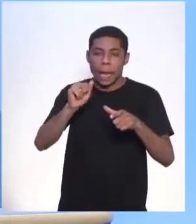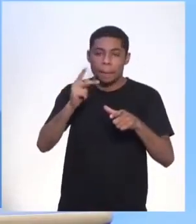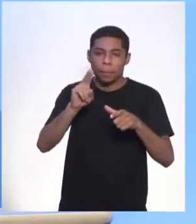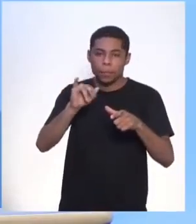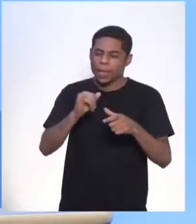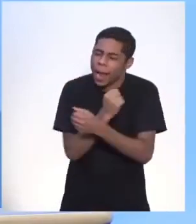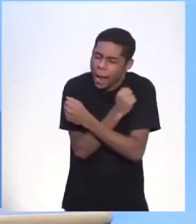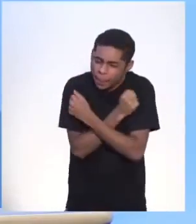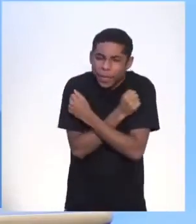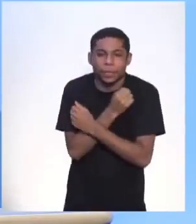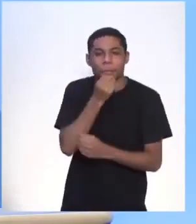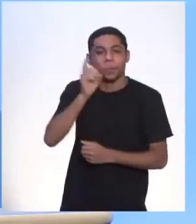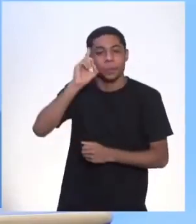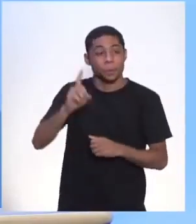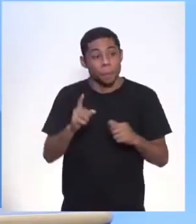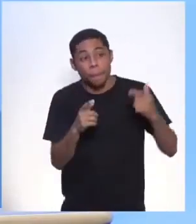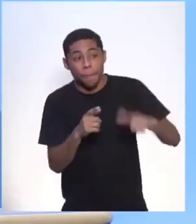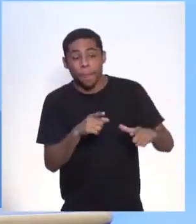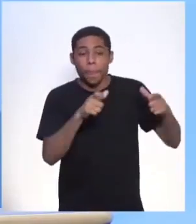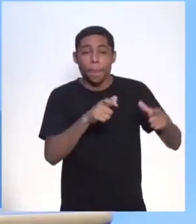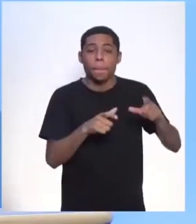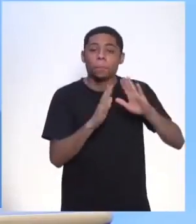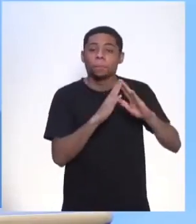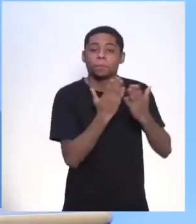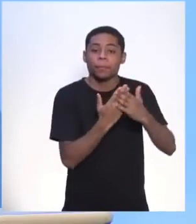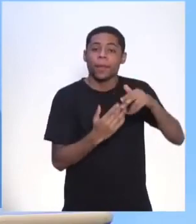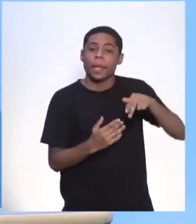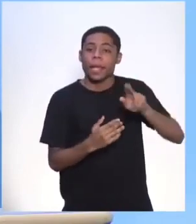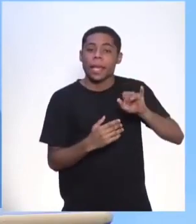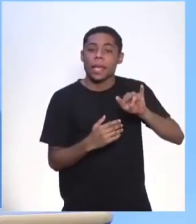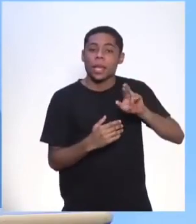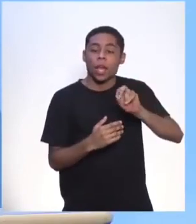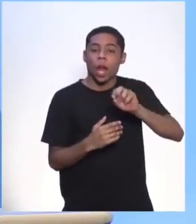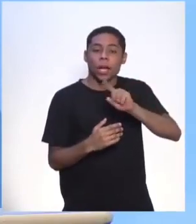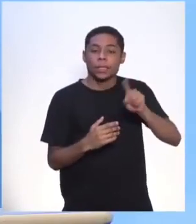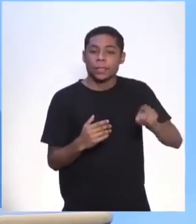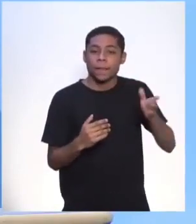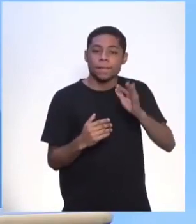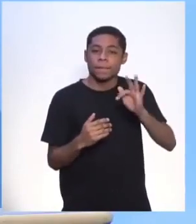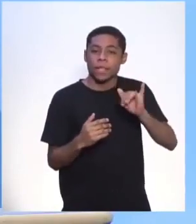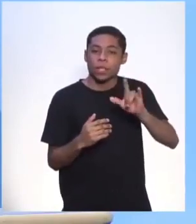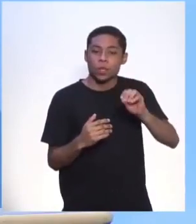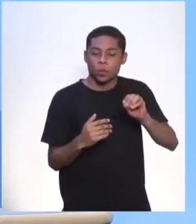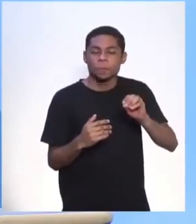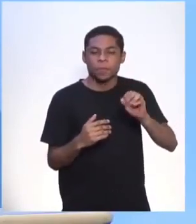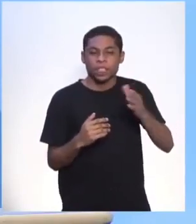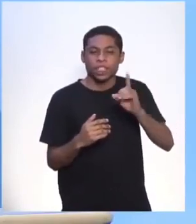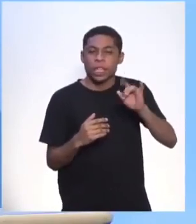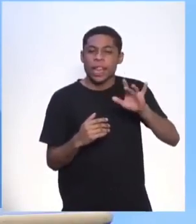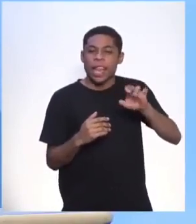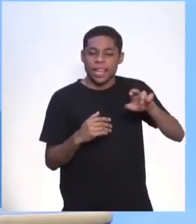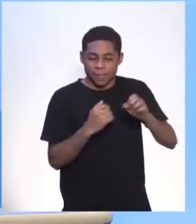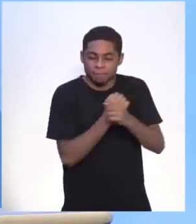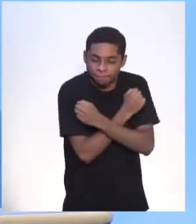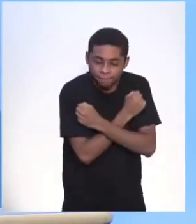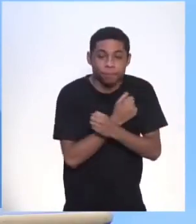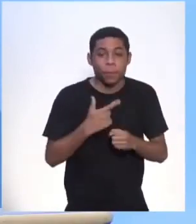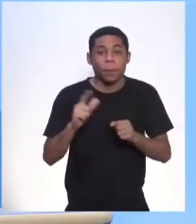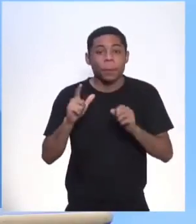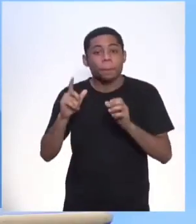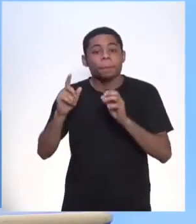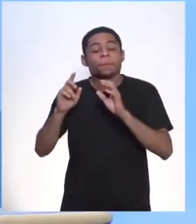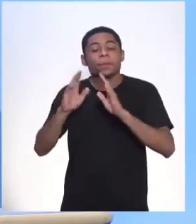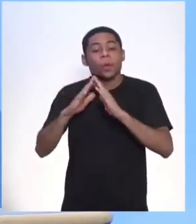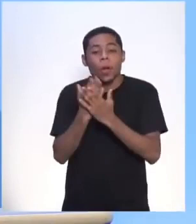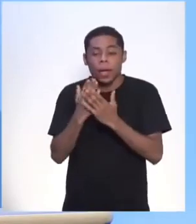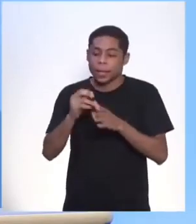juntamente com a Escola Professor Queiroz Filho, de Leme, né? Entre outras escolas também, a professor Sérgio da